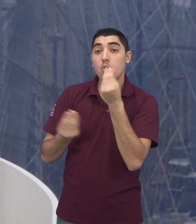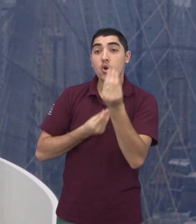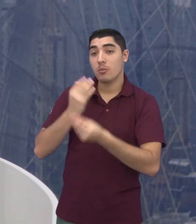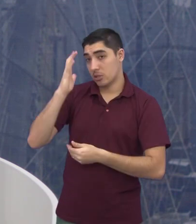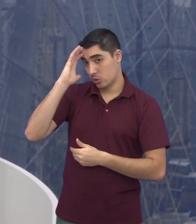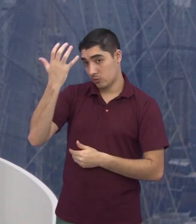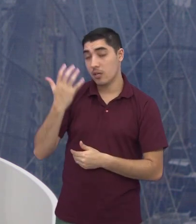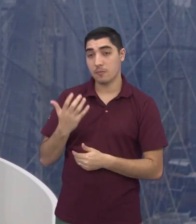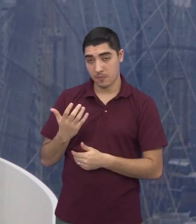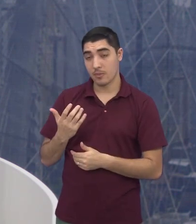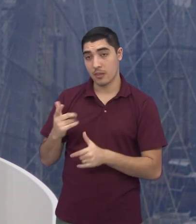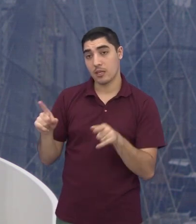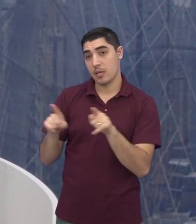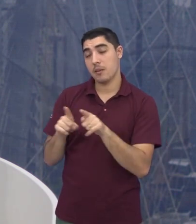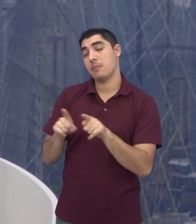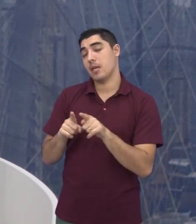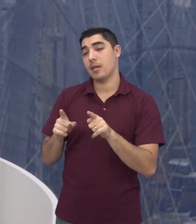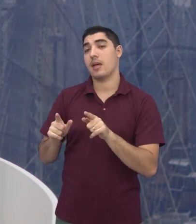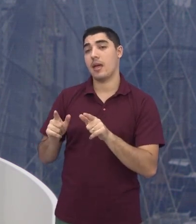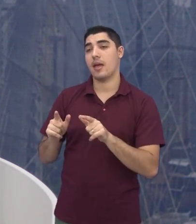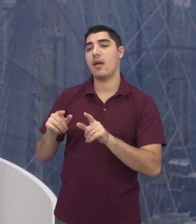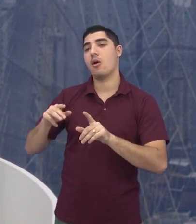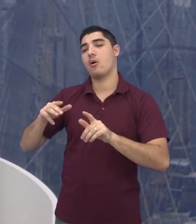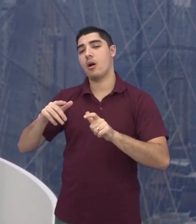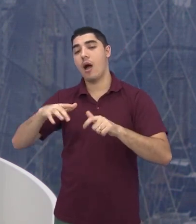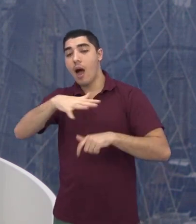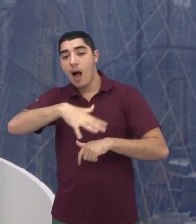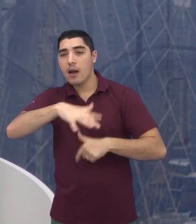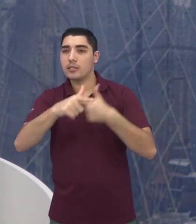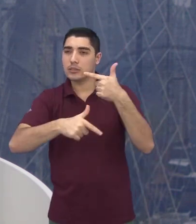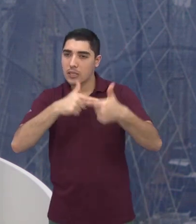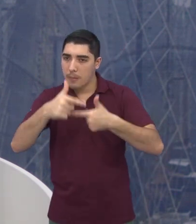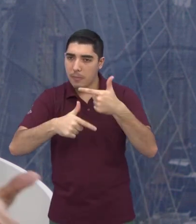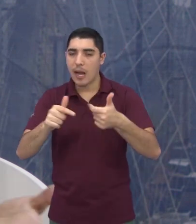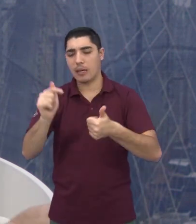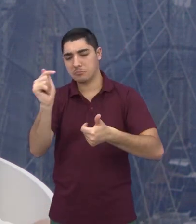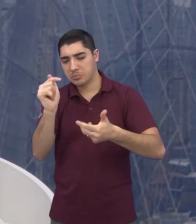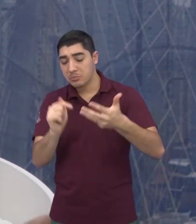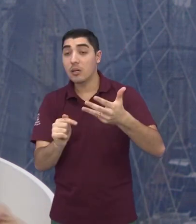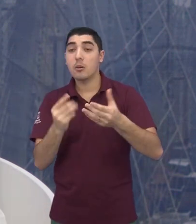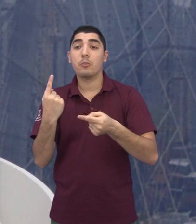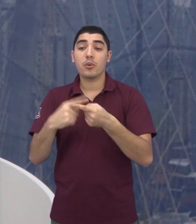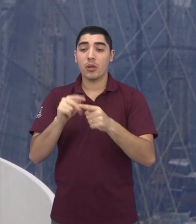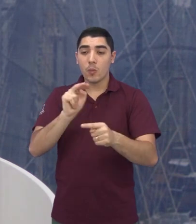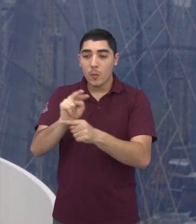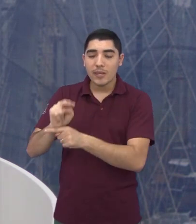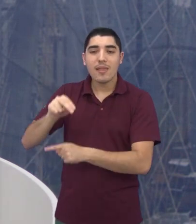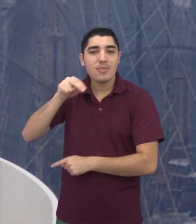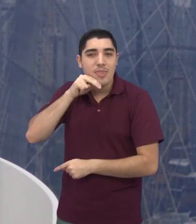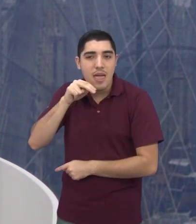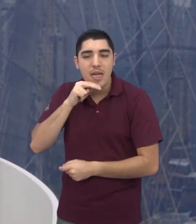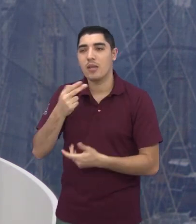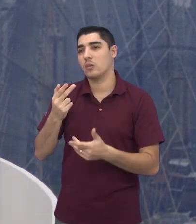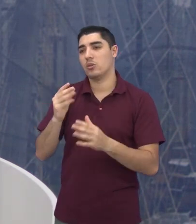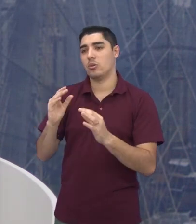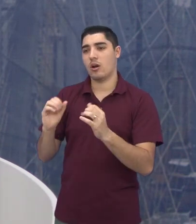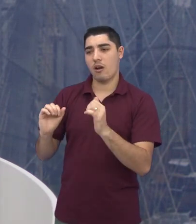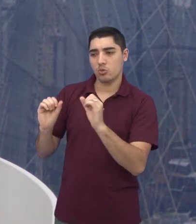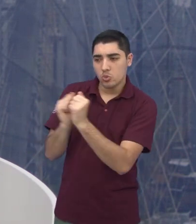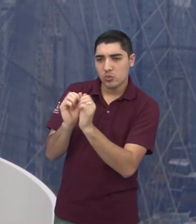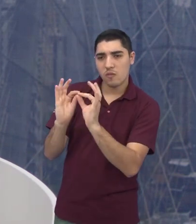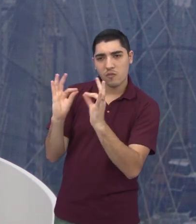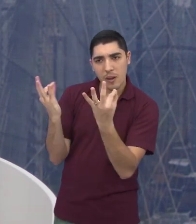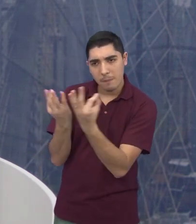políticas públicas, no mercado de trabalho, decidindo, cuidando também de netos, apoiando famílias, né? Apoiando